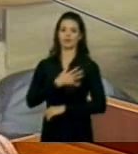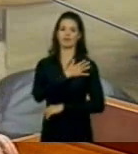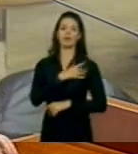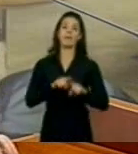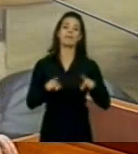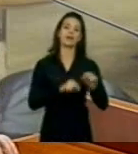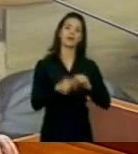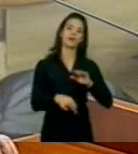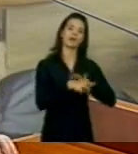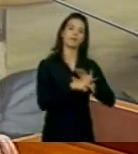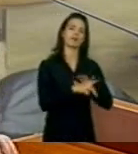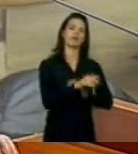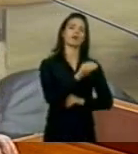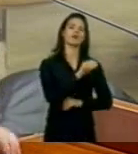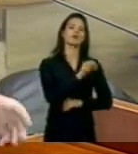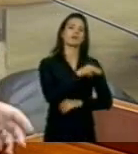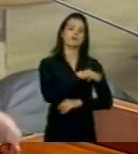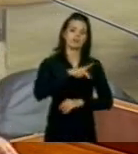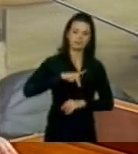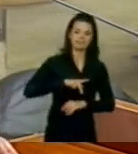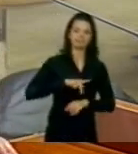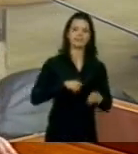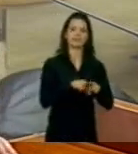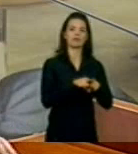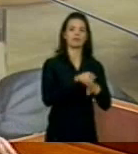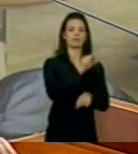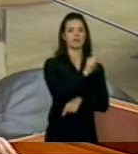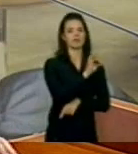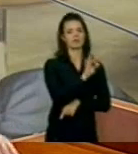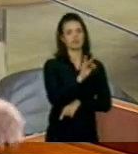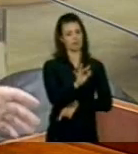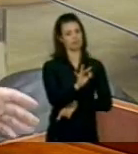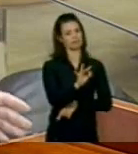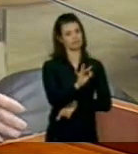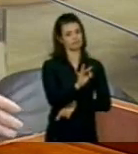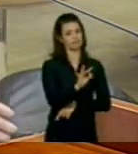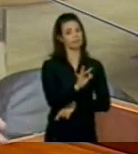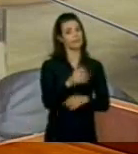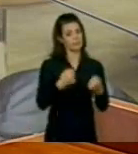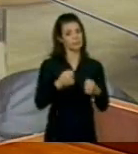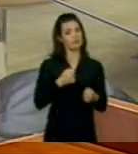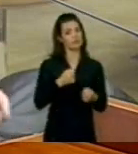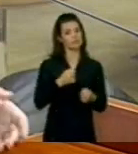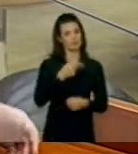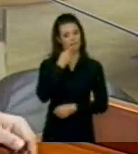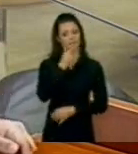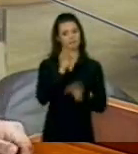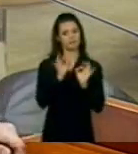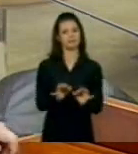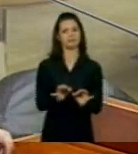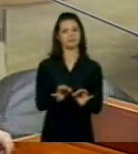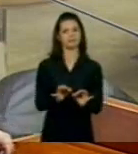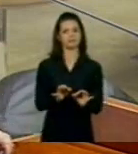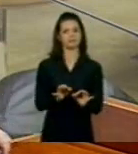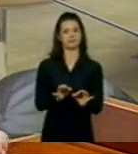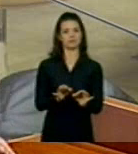da toga envergada por alguns membros do Ministério Público e por alguns magistrados. É preciso reconhecer também, e eu faço isso como dever de justiça, que